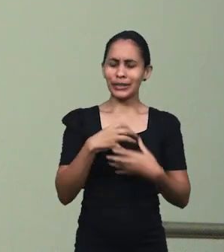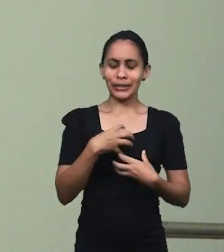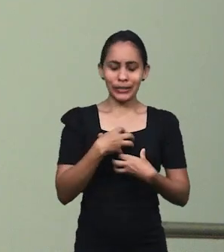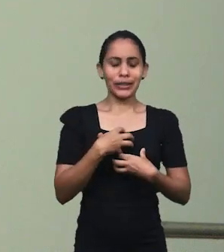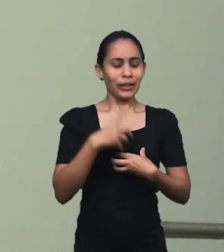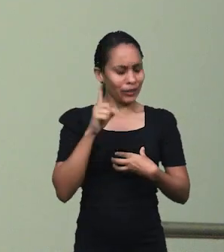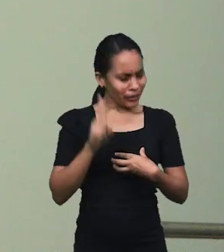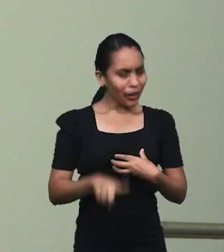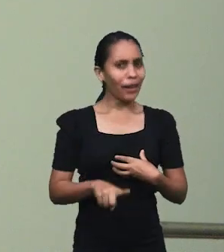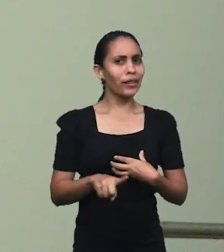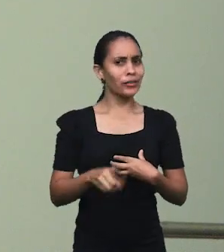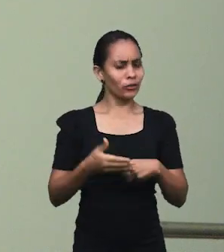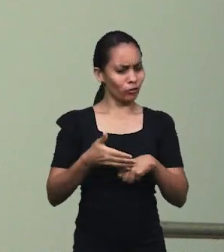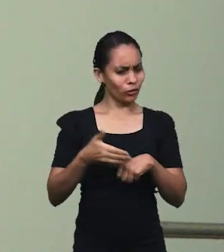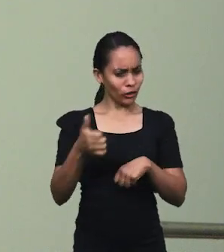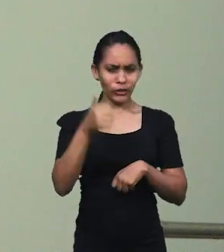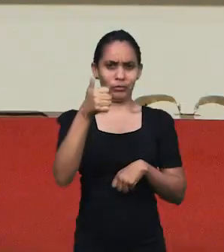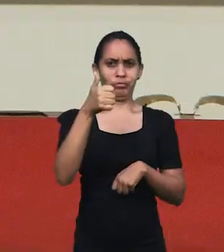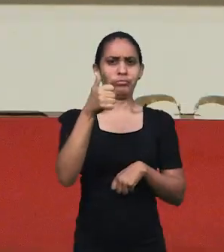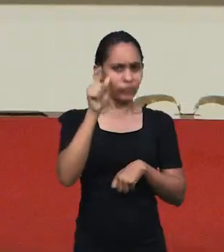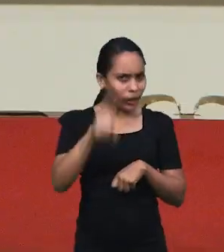às vezes uma apreensão.